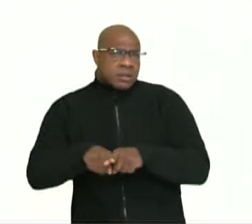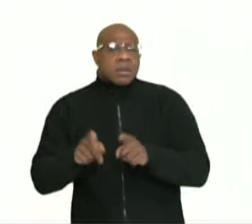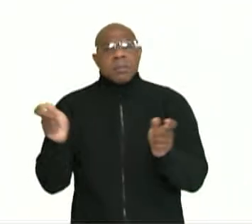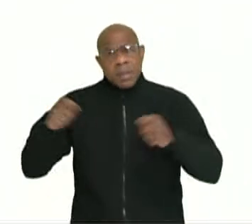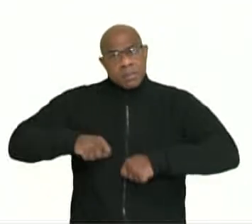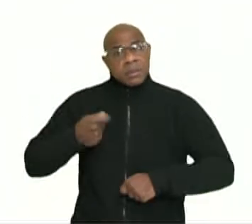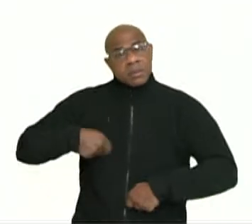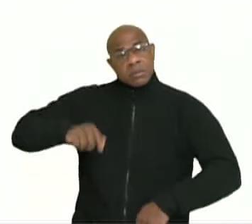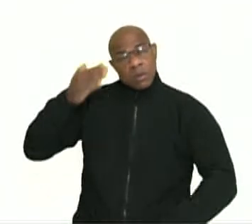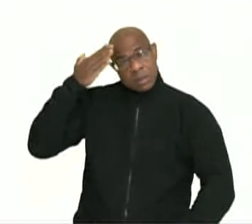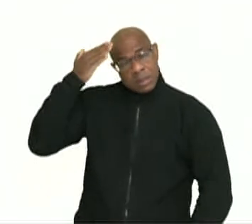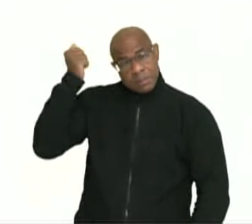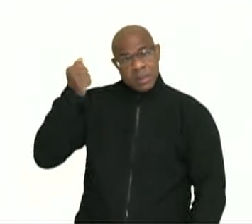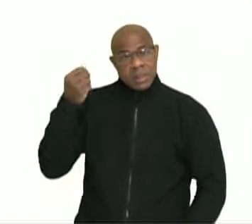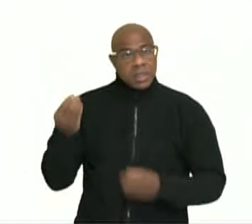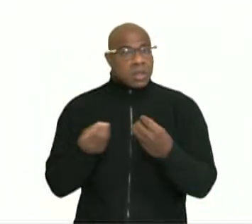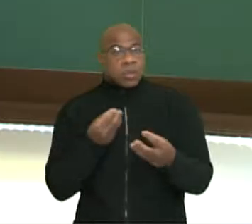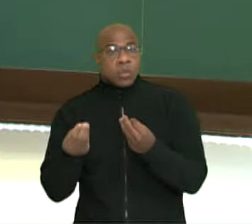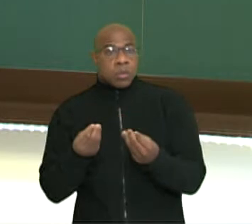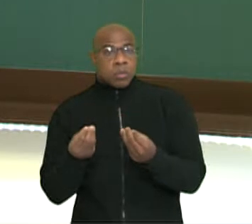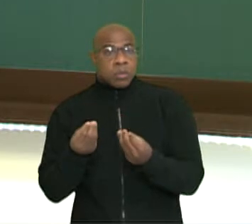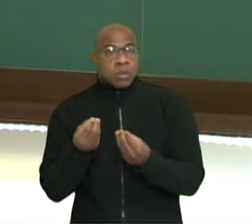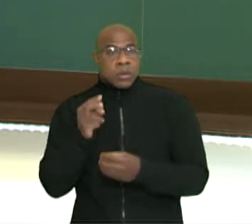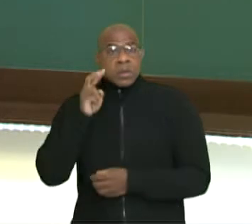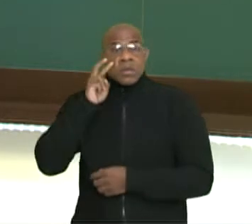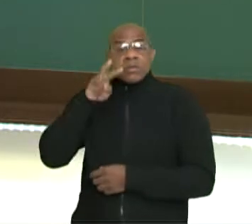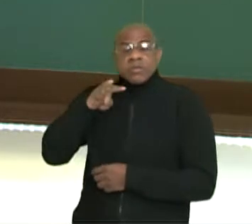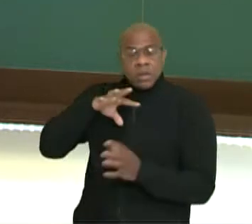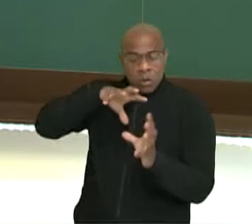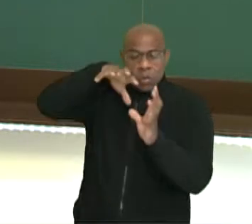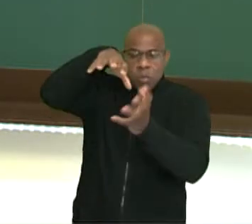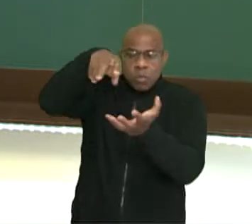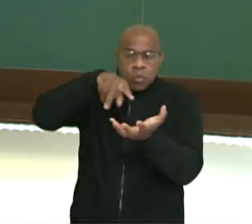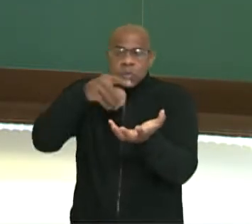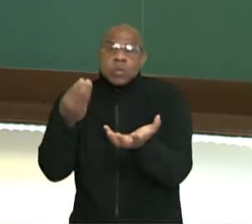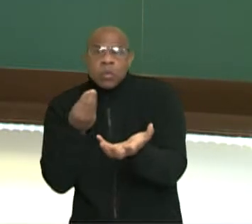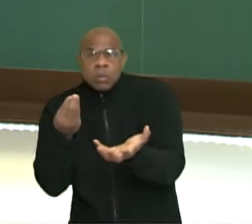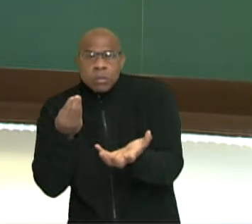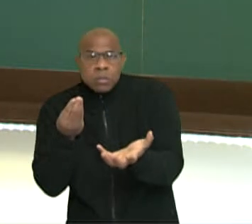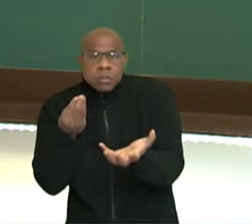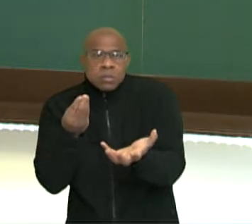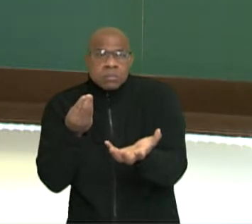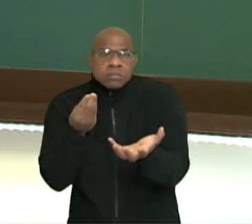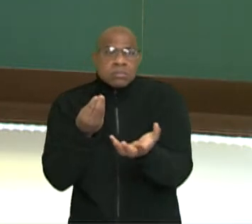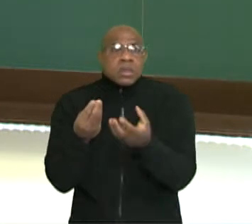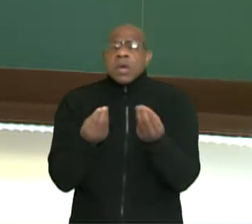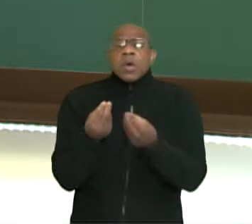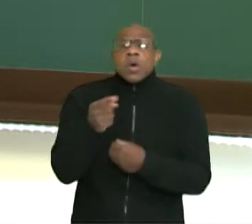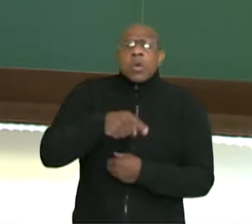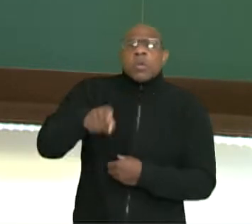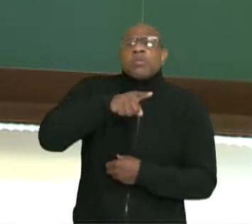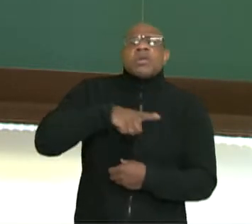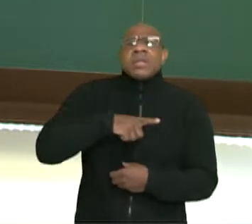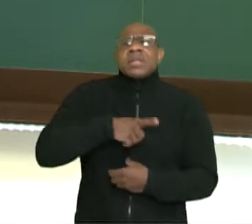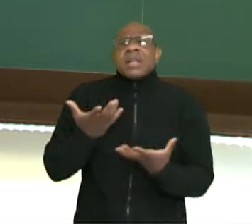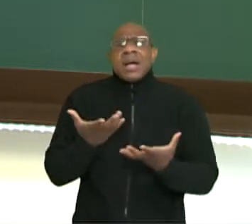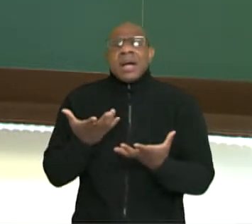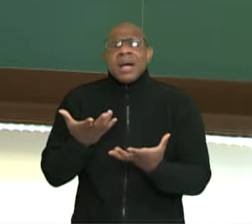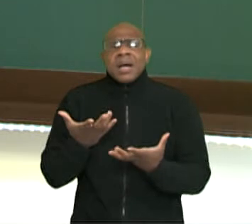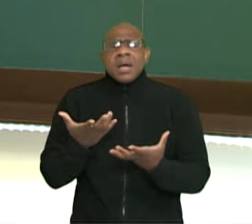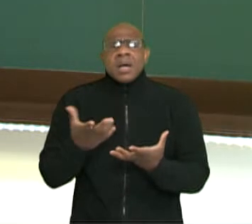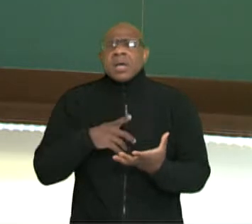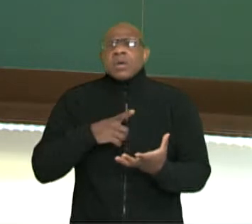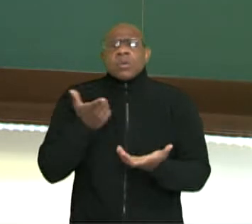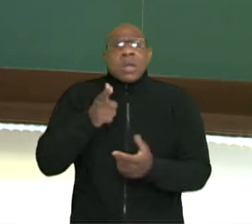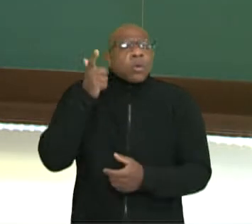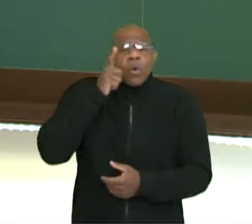gente saber como enxerga o mundo, como você está enxergando, e segundo, como você está lidando com as coisas ao